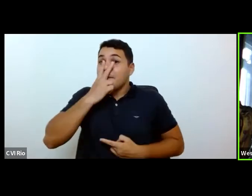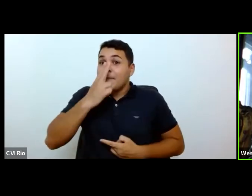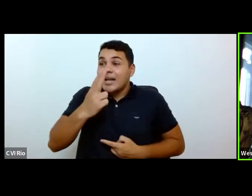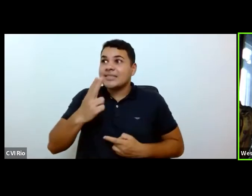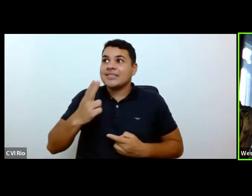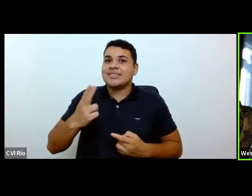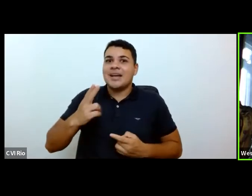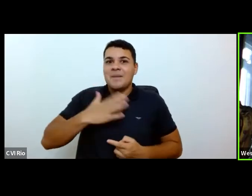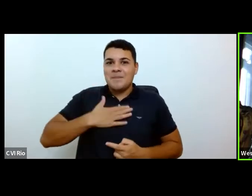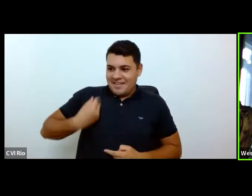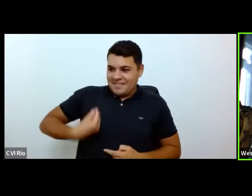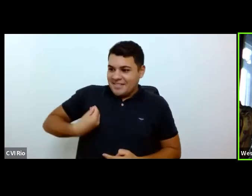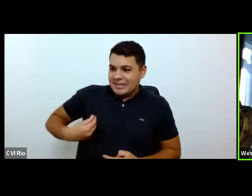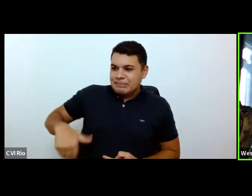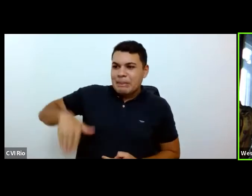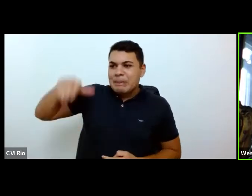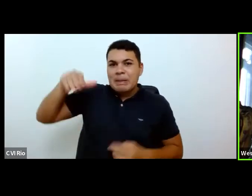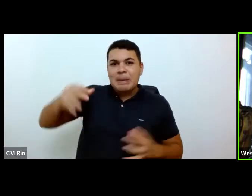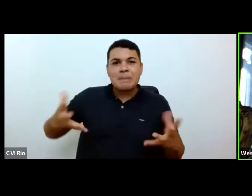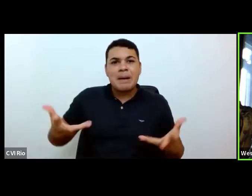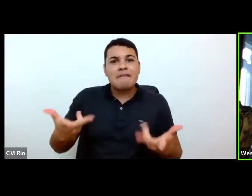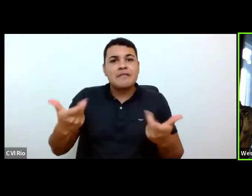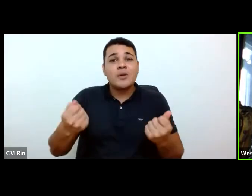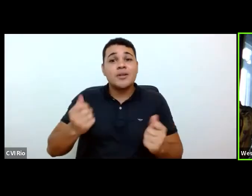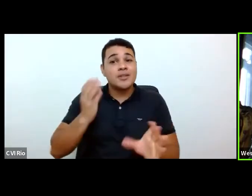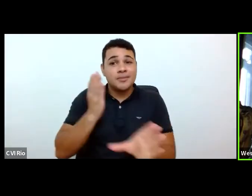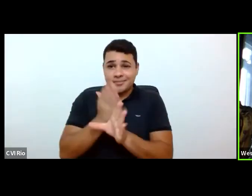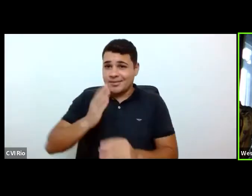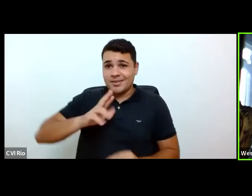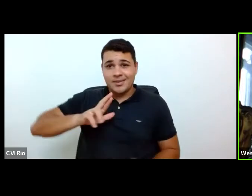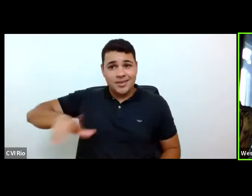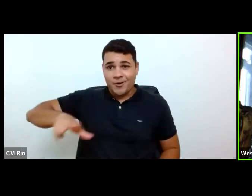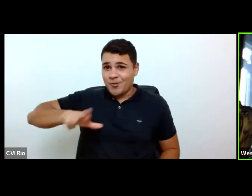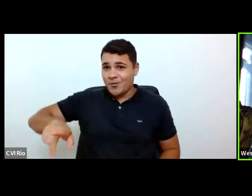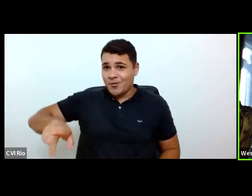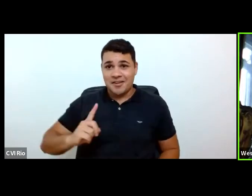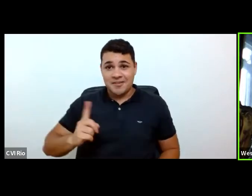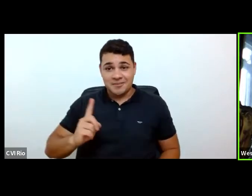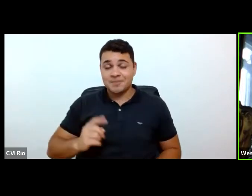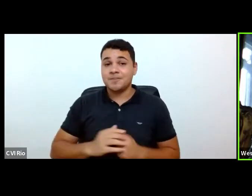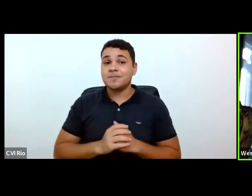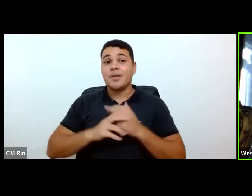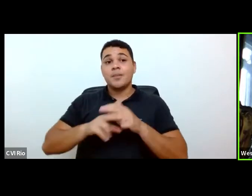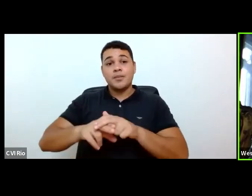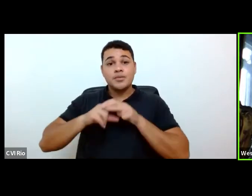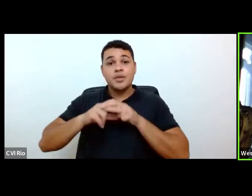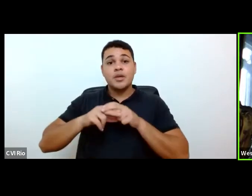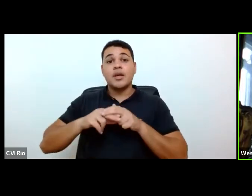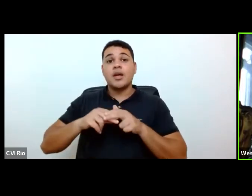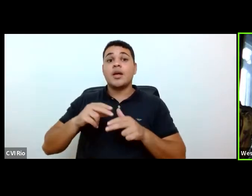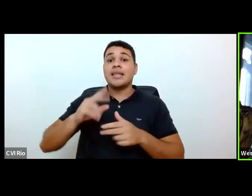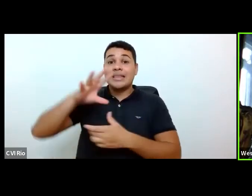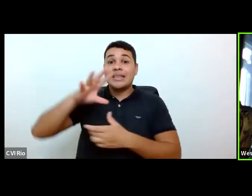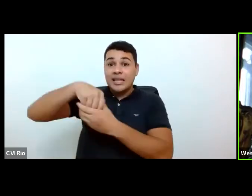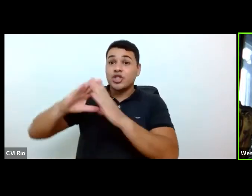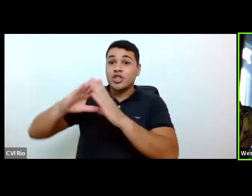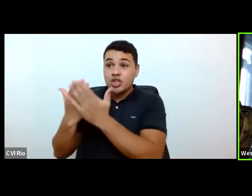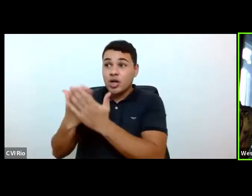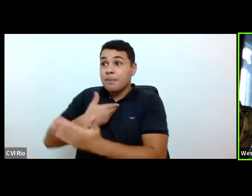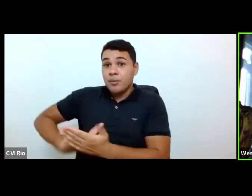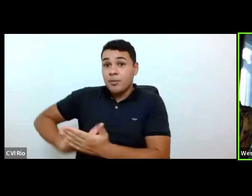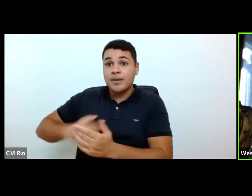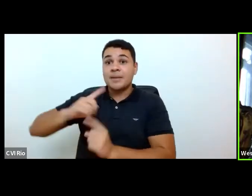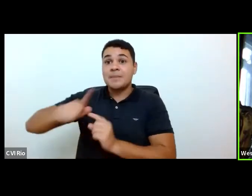foi. Não foi mesmo, né? Não foi. Então, superar isso tudo, né, na escola pública, na universidade pública,